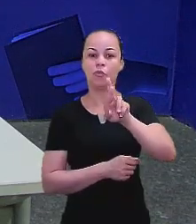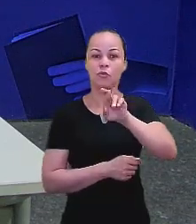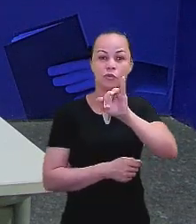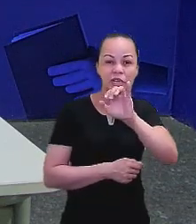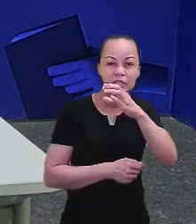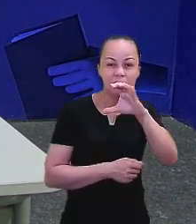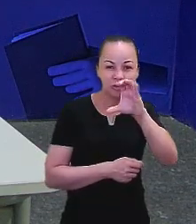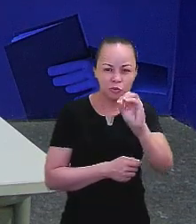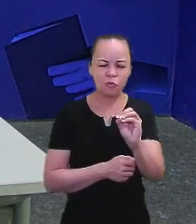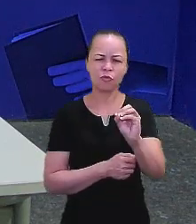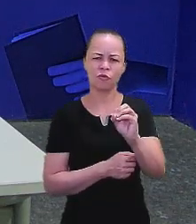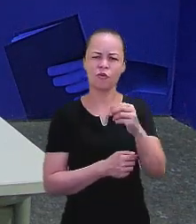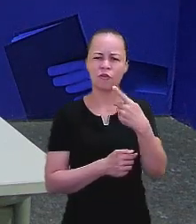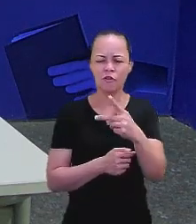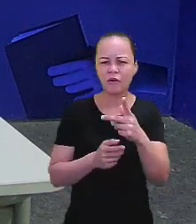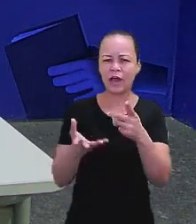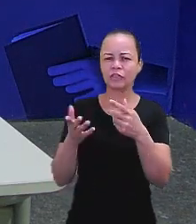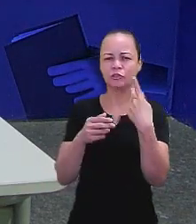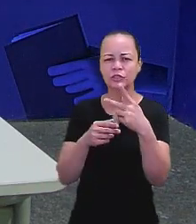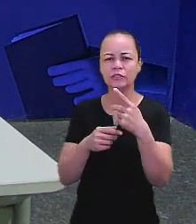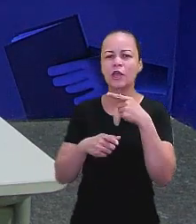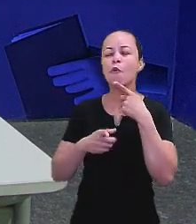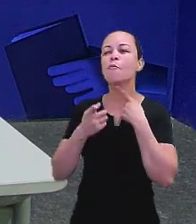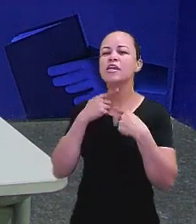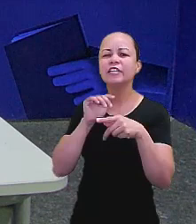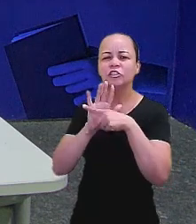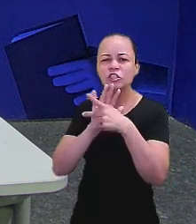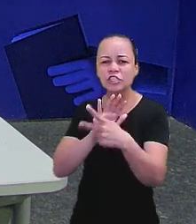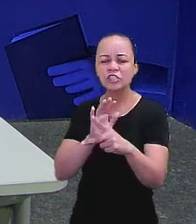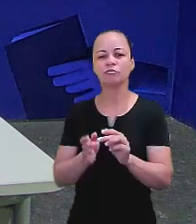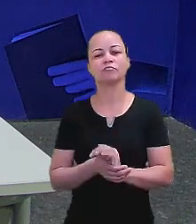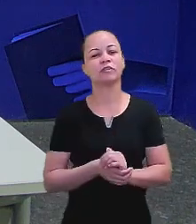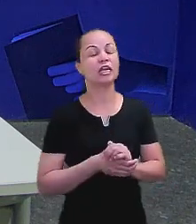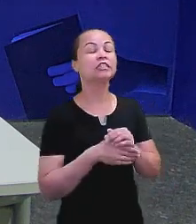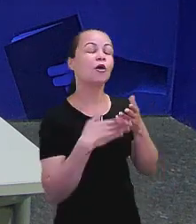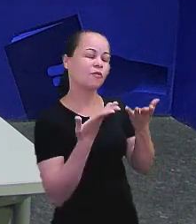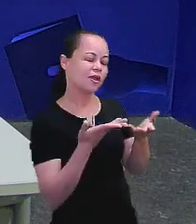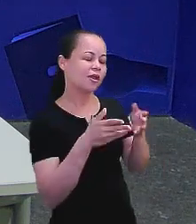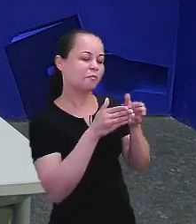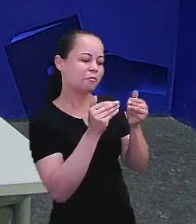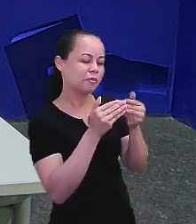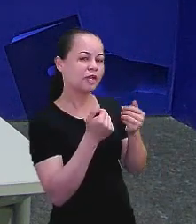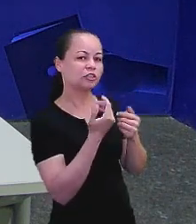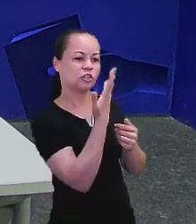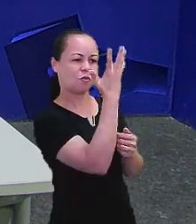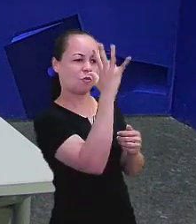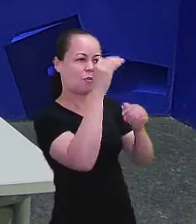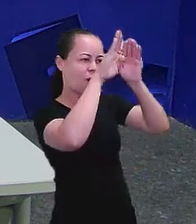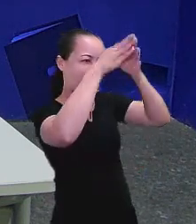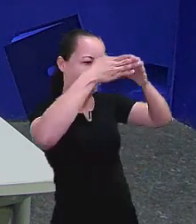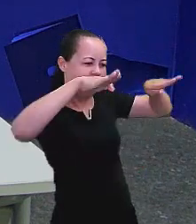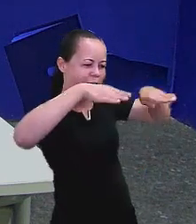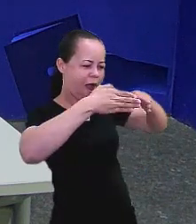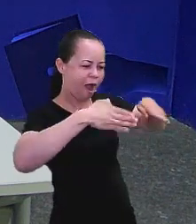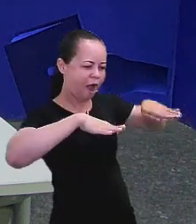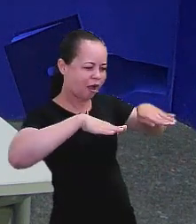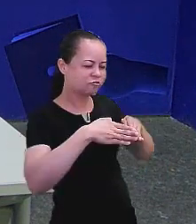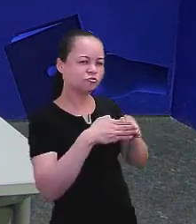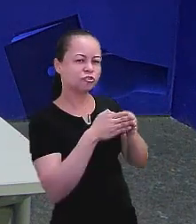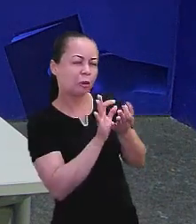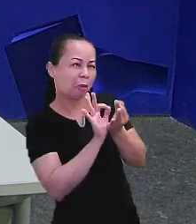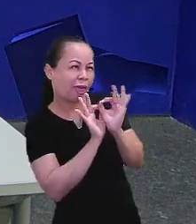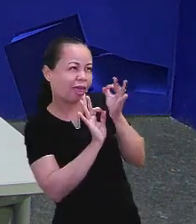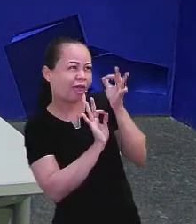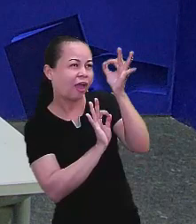o seu pedido. E o ouriço pediu uma árvore de Natal sem fim, tão grande